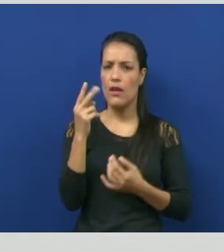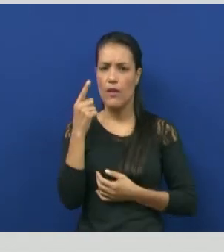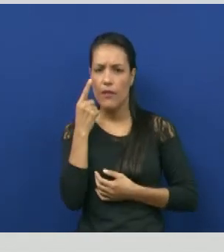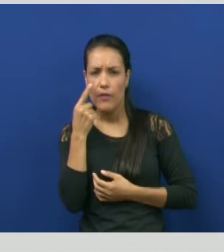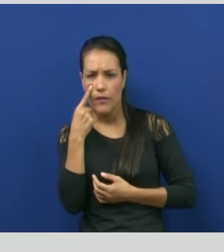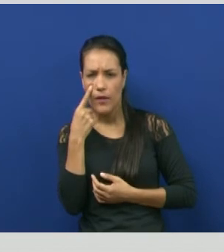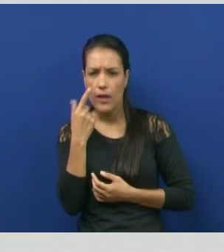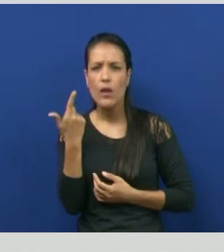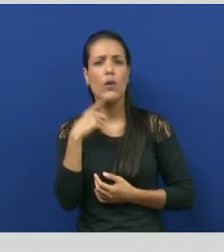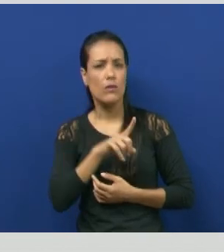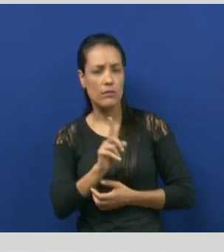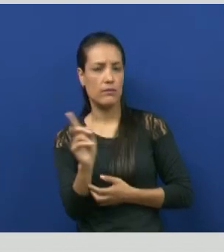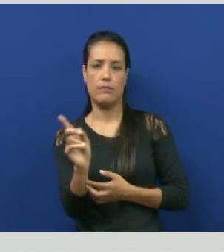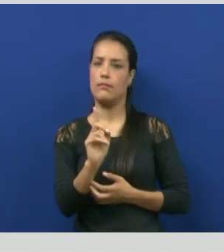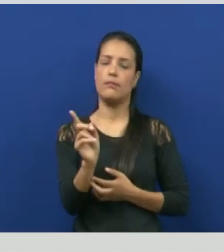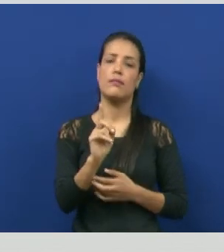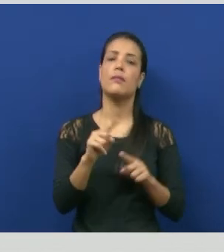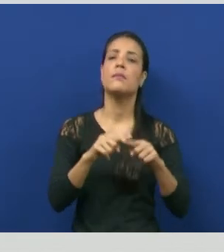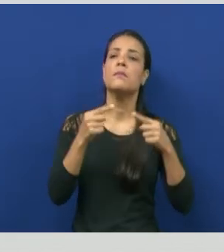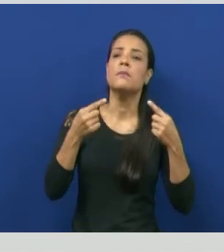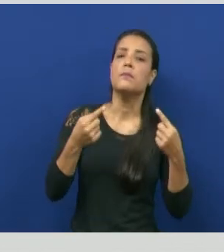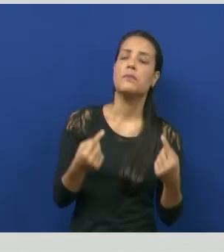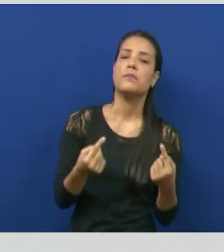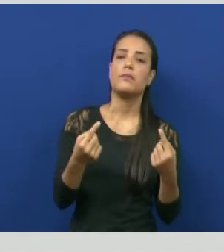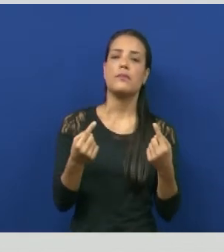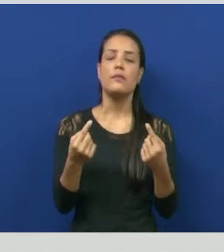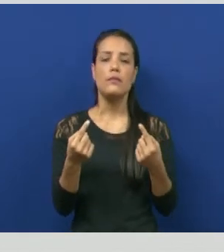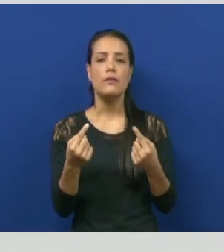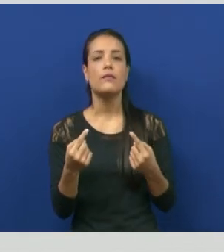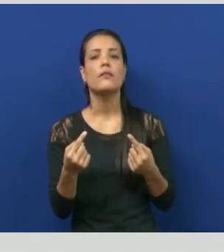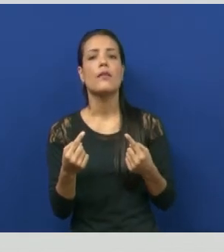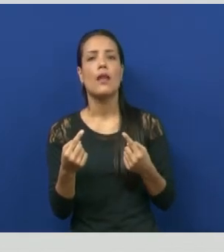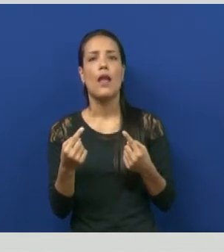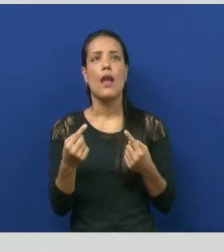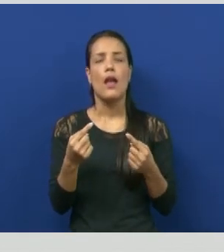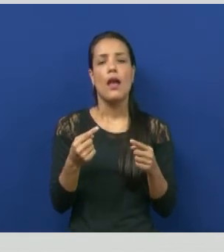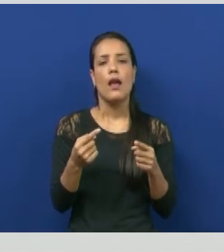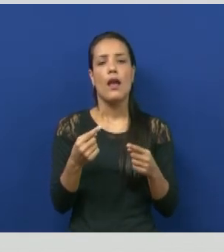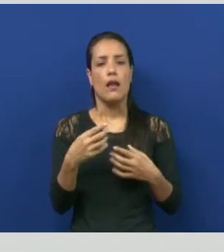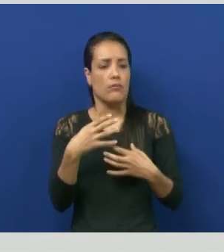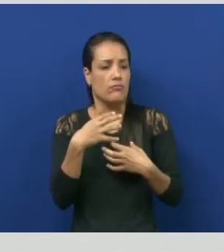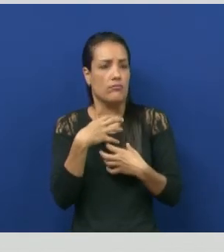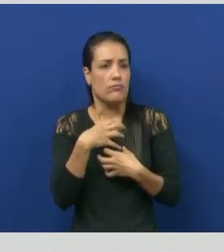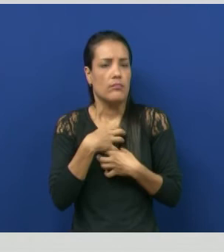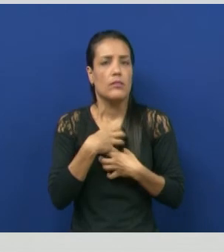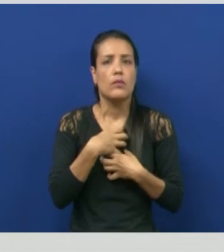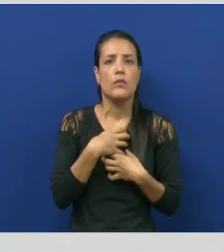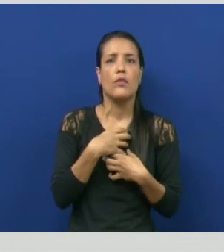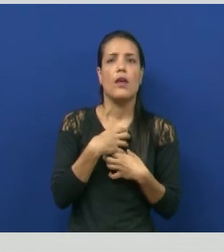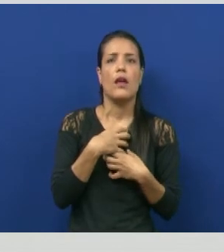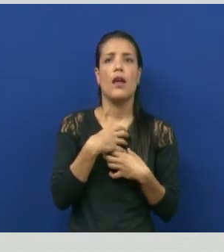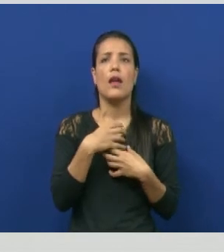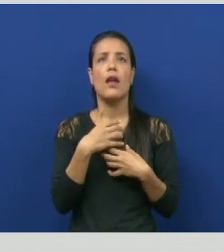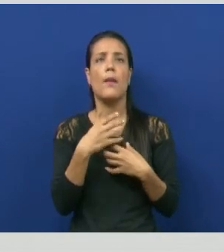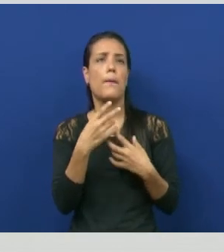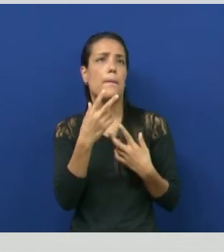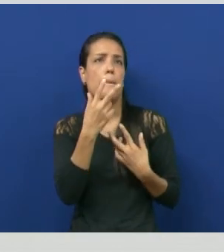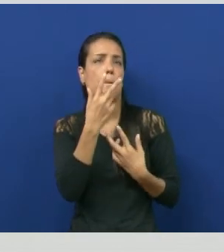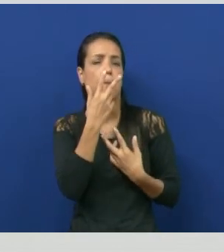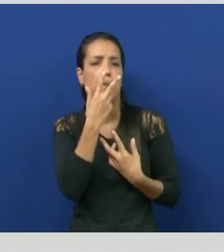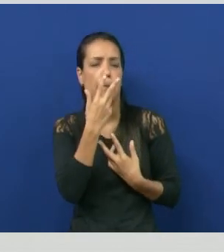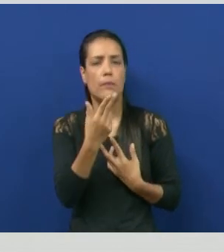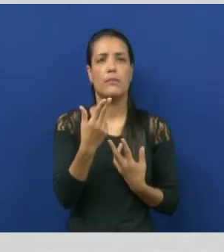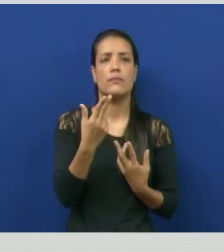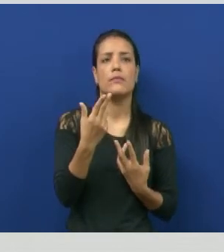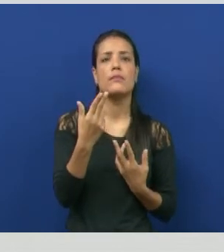coisa de outro mundo, uma sensação que foi muito além daquilo que eu esperava. O trecho, por exemplo, o frio que me congelou